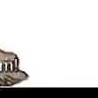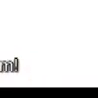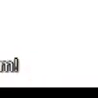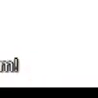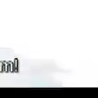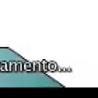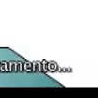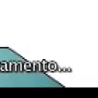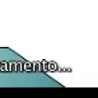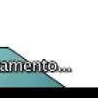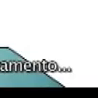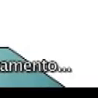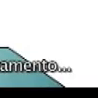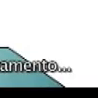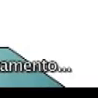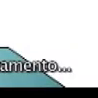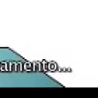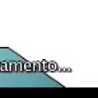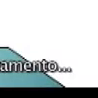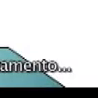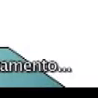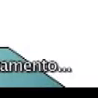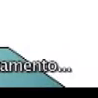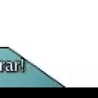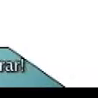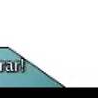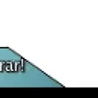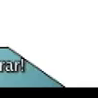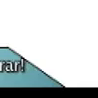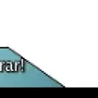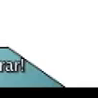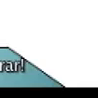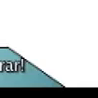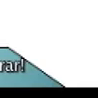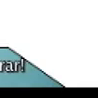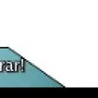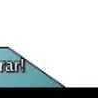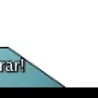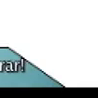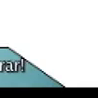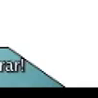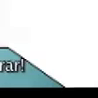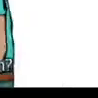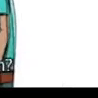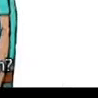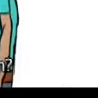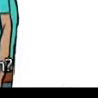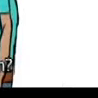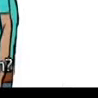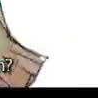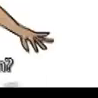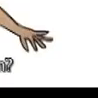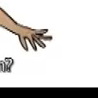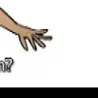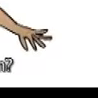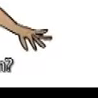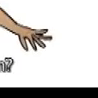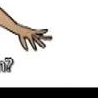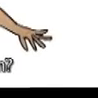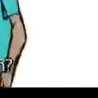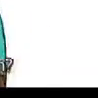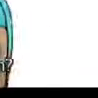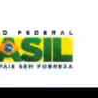me sentindo bem. Ótimo. Olha, mas não pode parar o tratamento. Quanto antes tratar, mais fácil curar. Ih, rimou. Isso